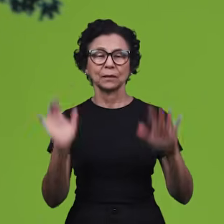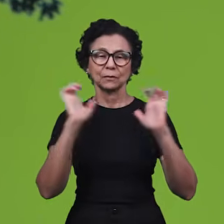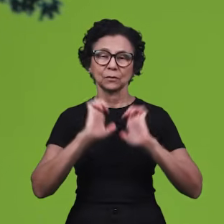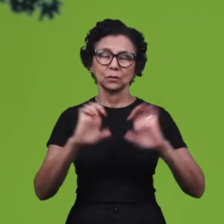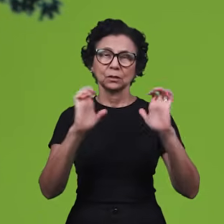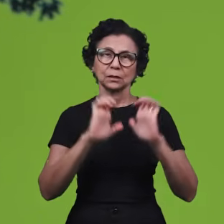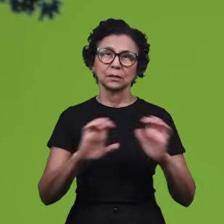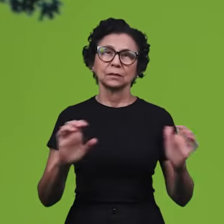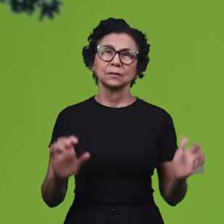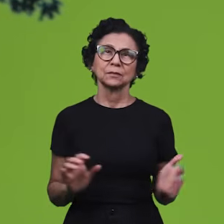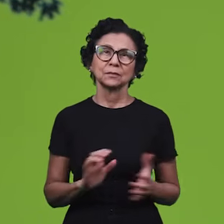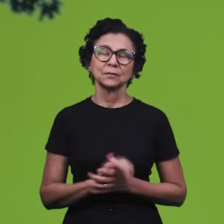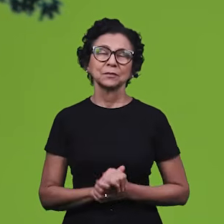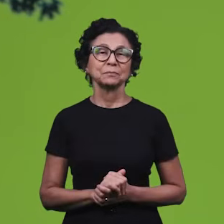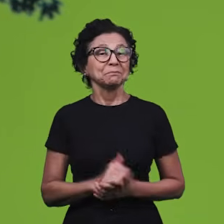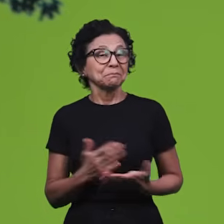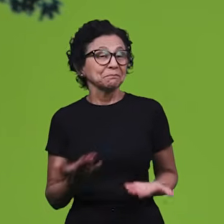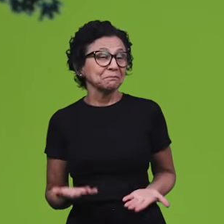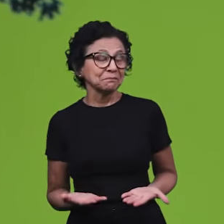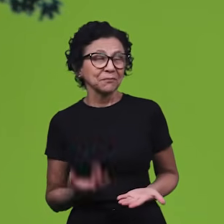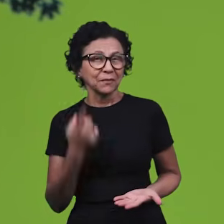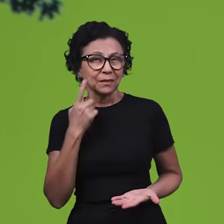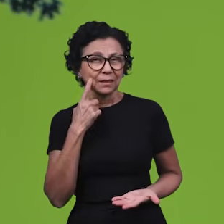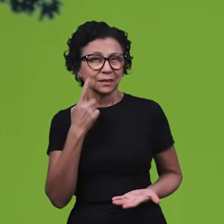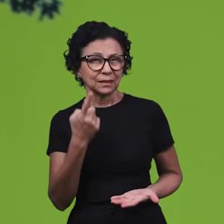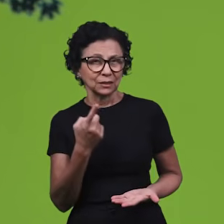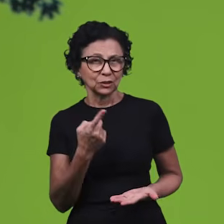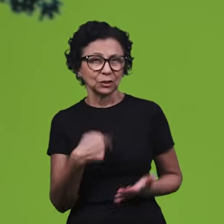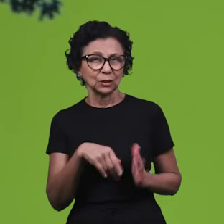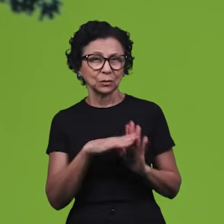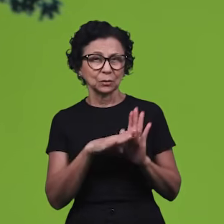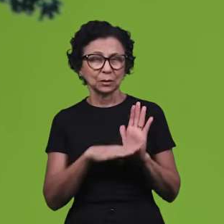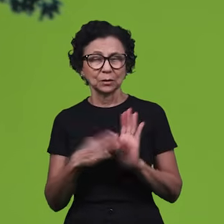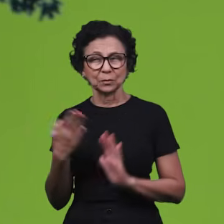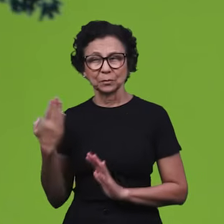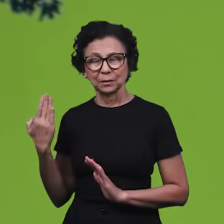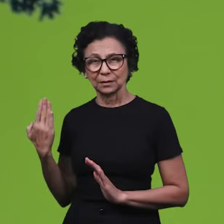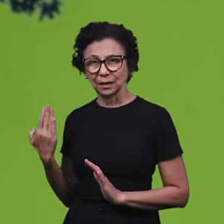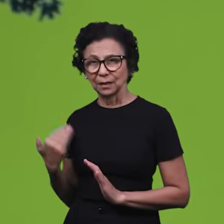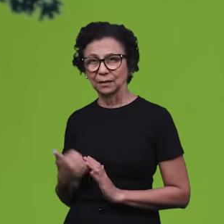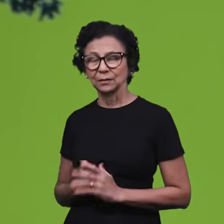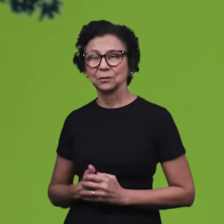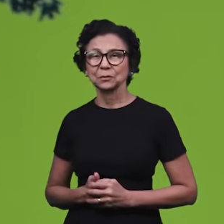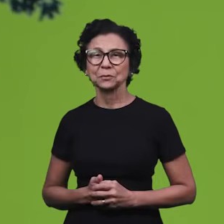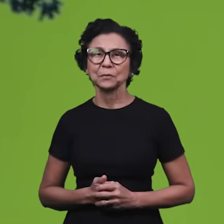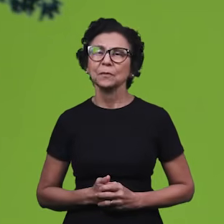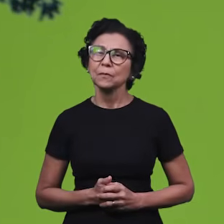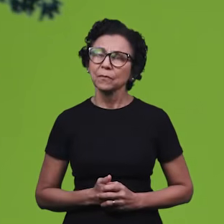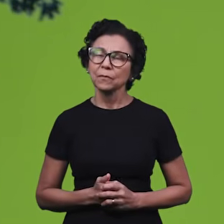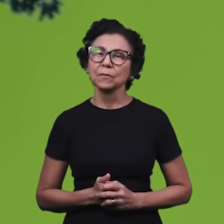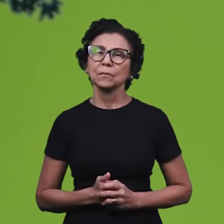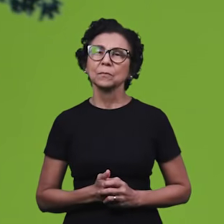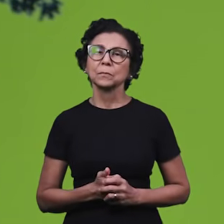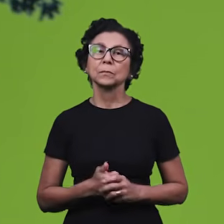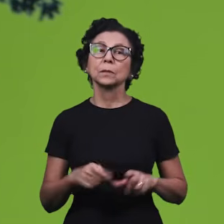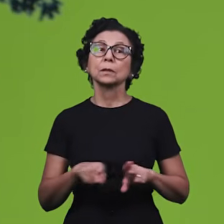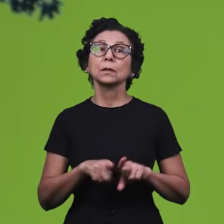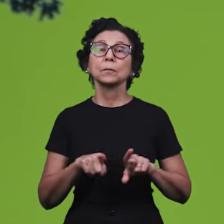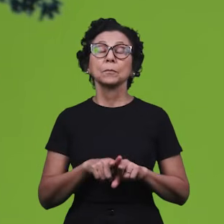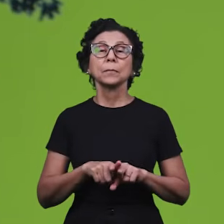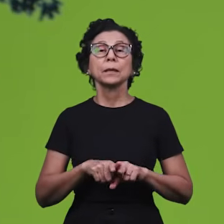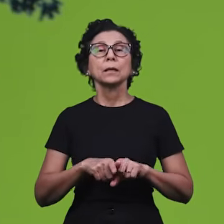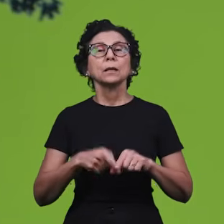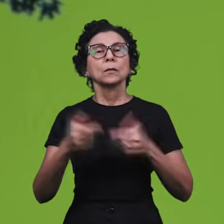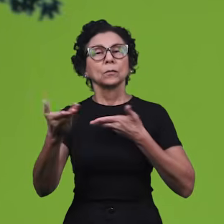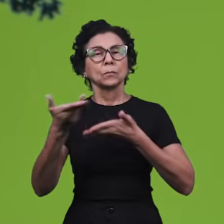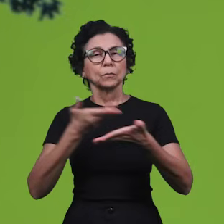evangelização. Eu espero que vocês tenham assistido os demais episódios. Fica o convite para que vocês possam compartilhar